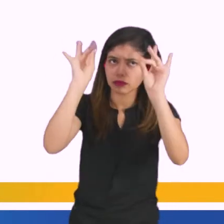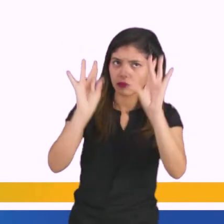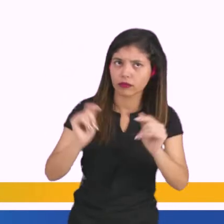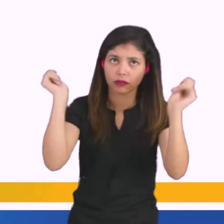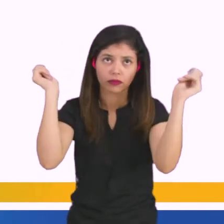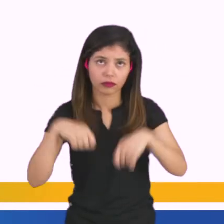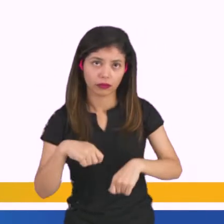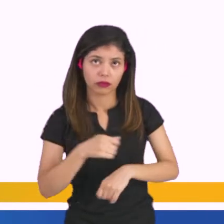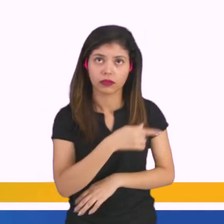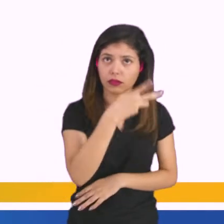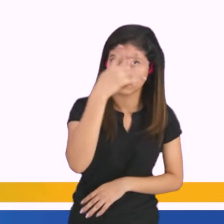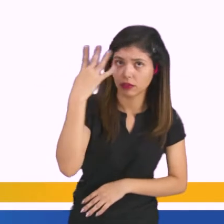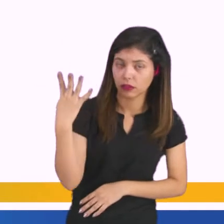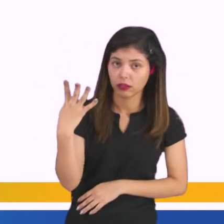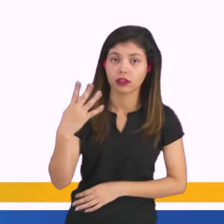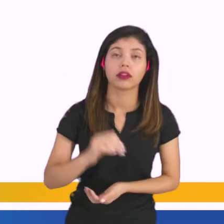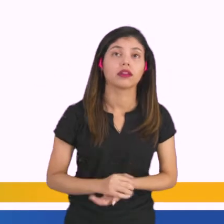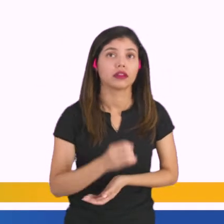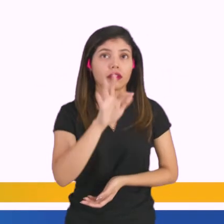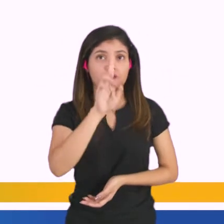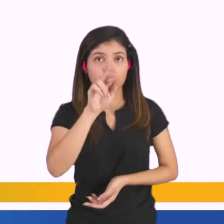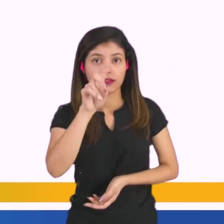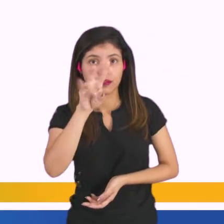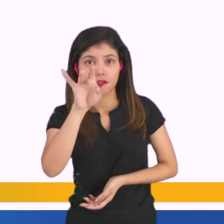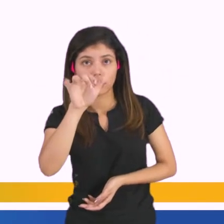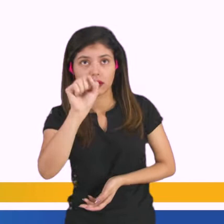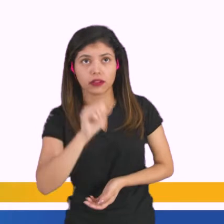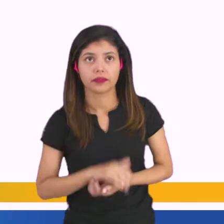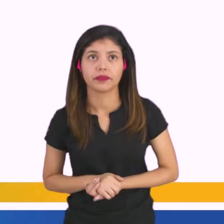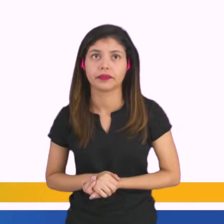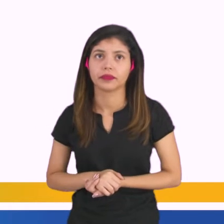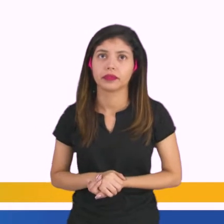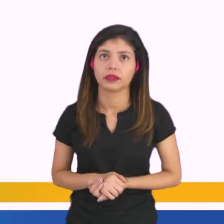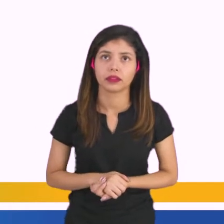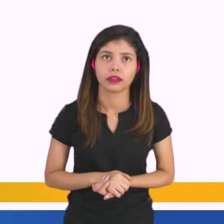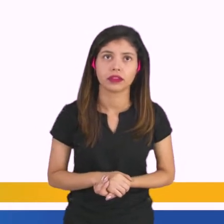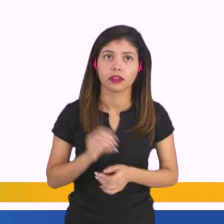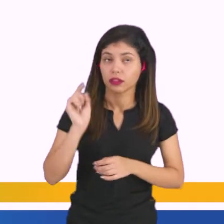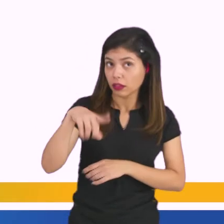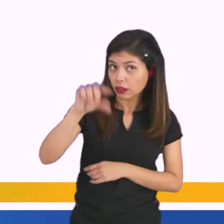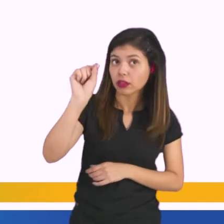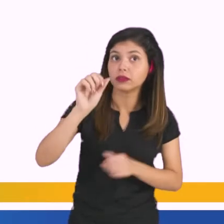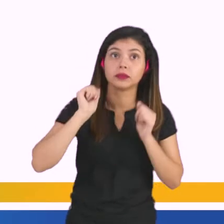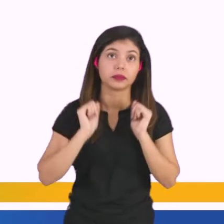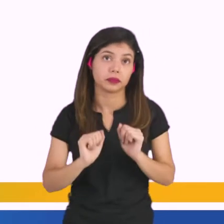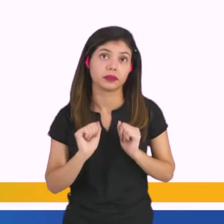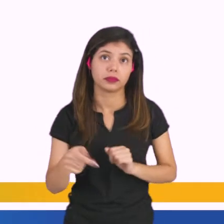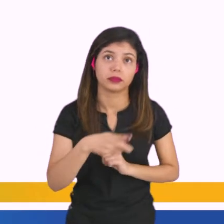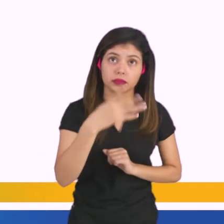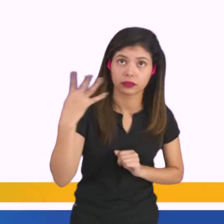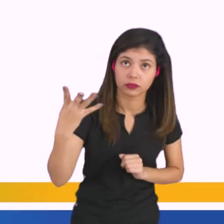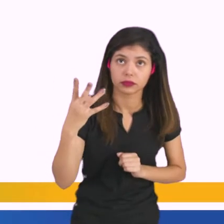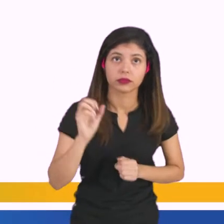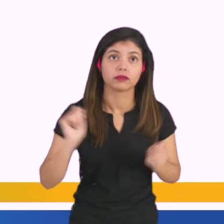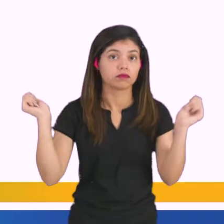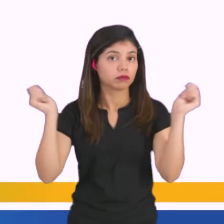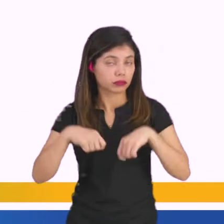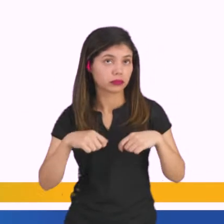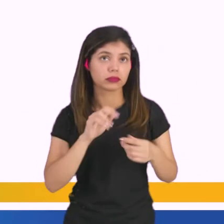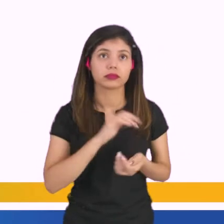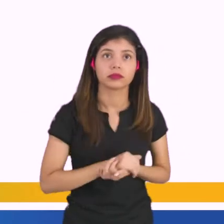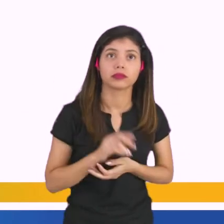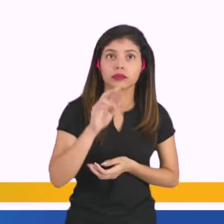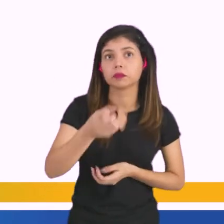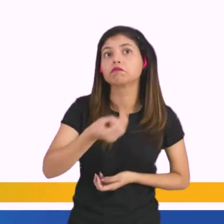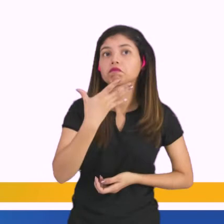casos possíveis e a quantidade de casos favoráveis. A contagem dessa quantidade de casos possíveis